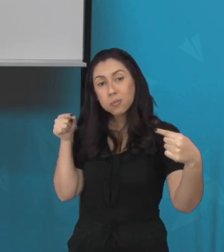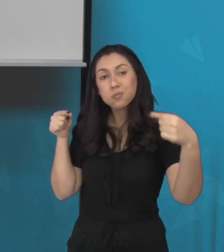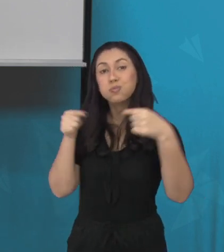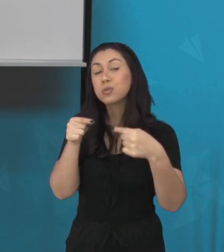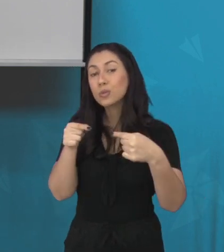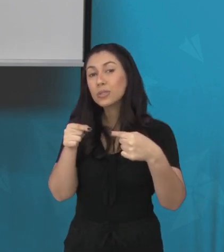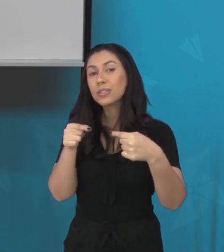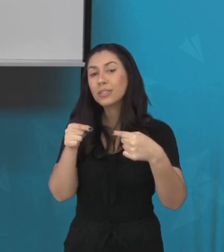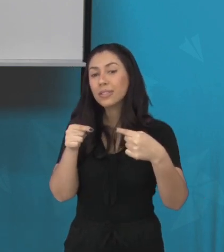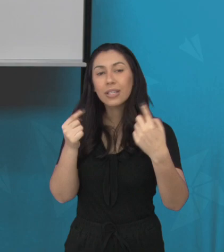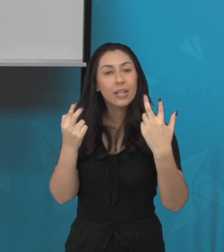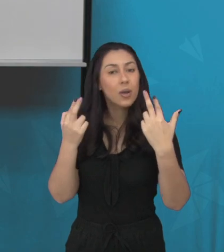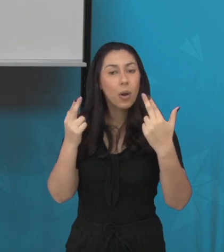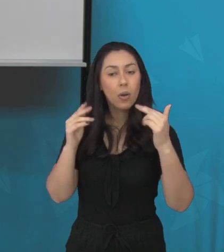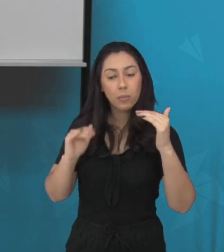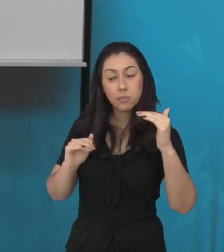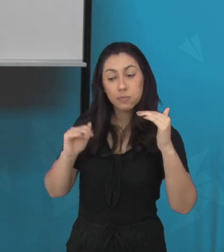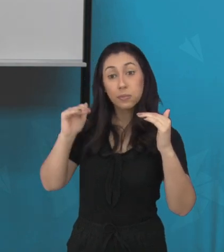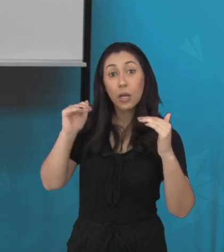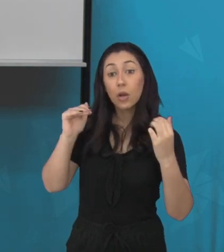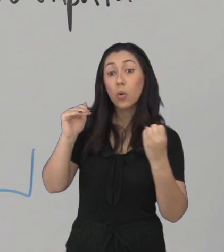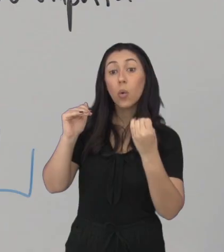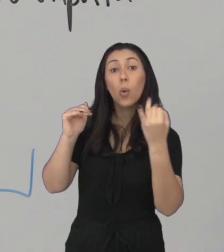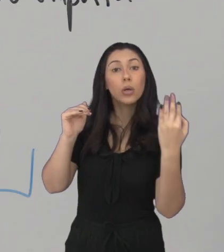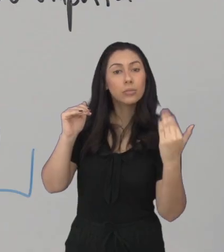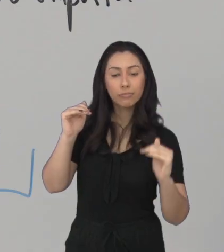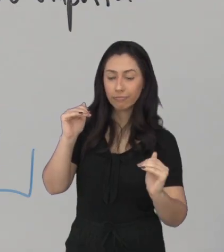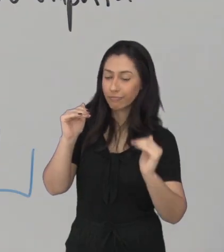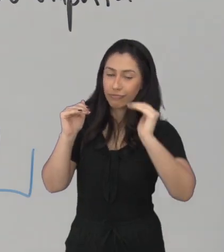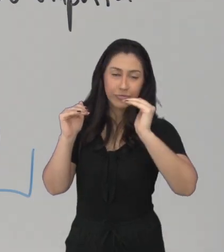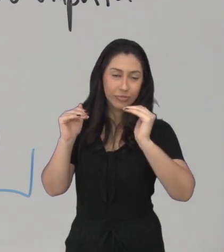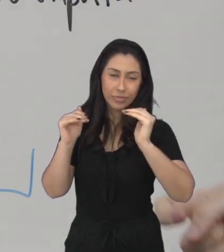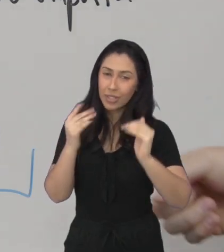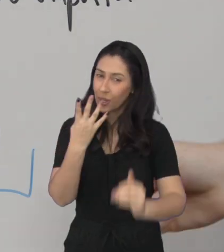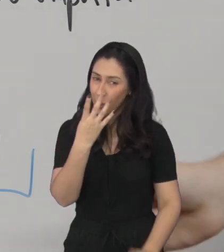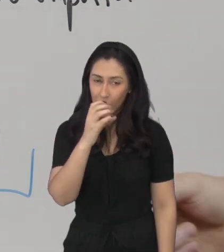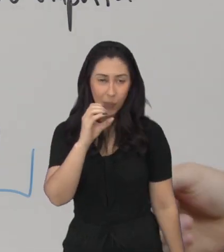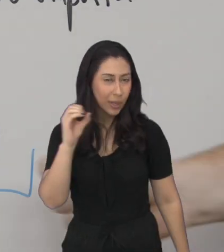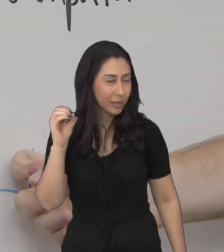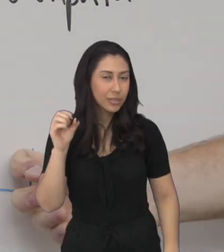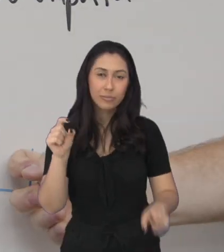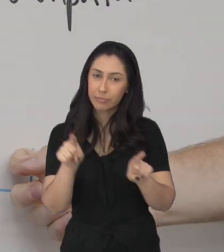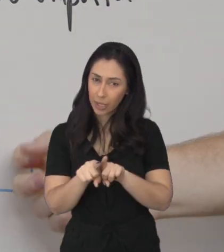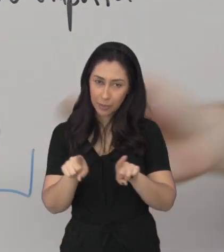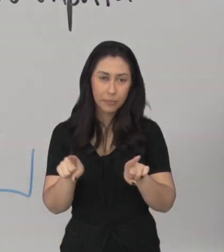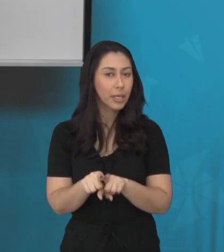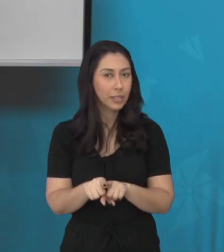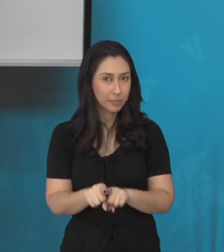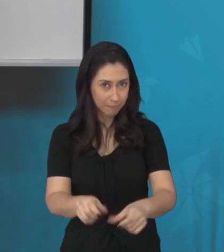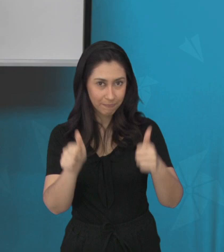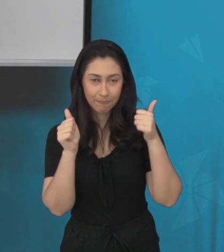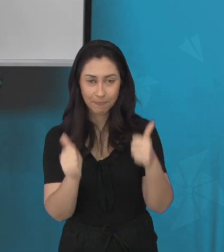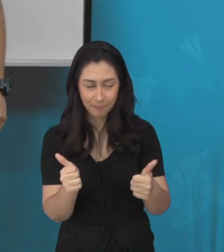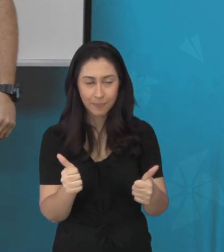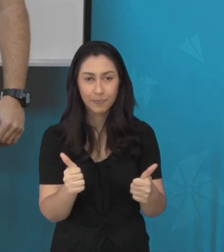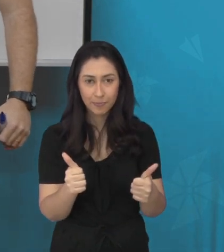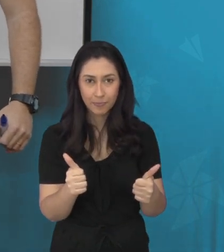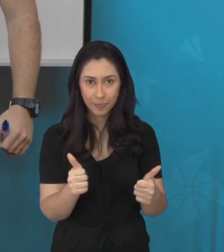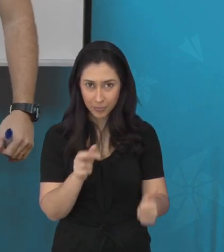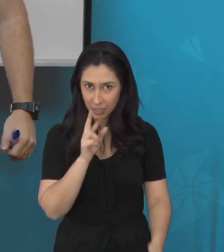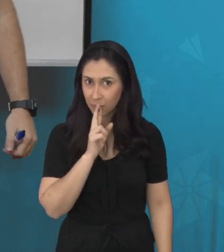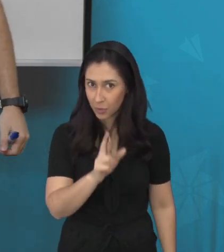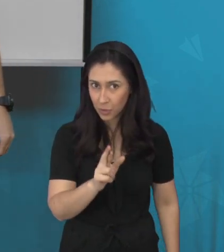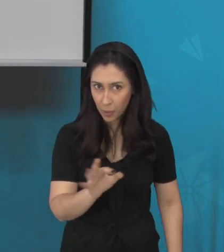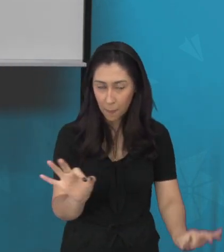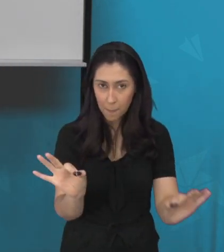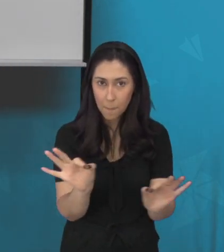contrário, segurando esse guarda-roupas. Com que quantidade? Os mesmos 400 newtons. Beleza?